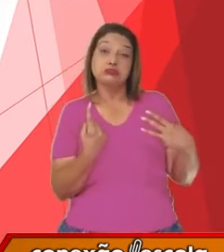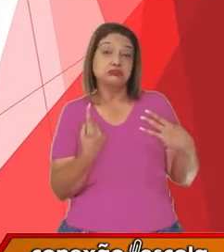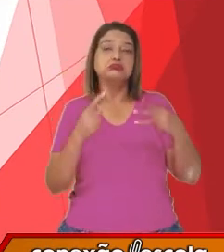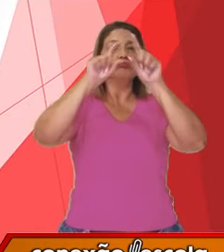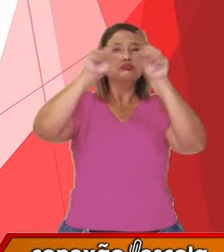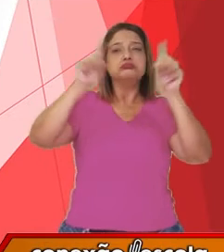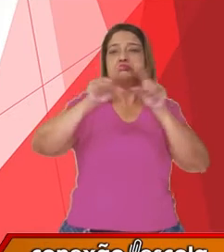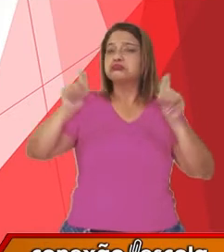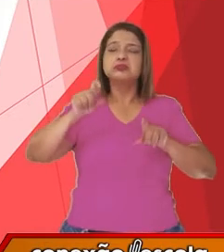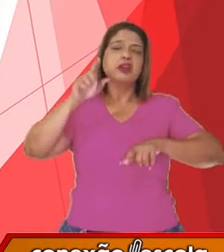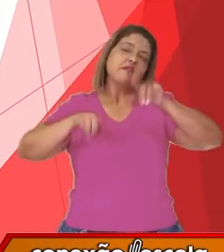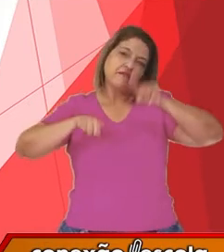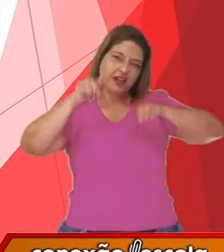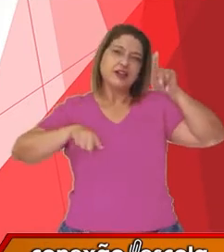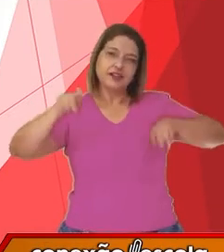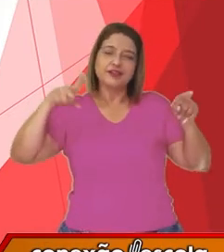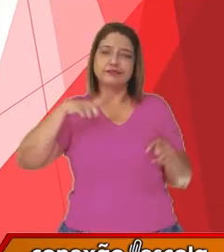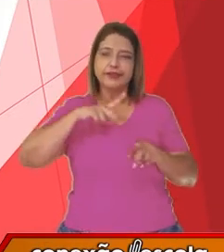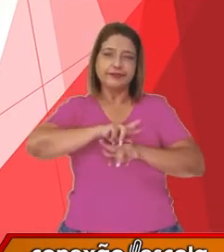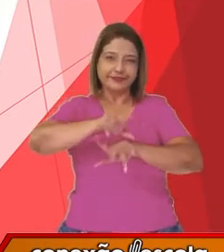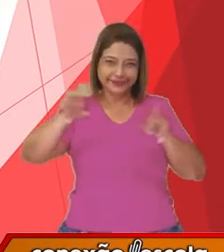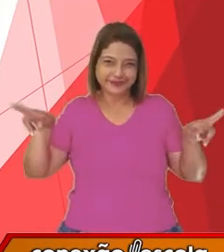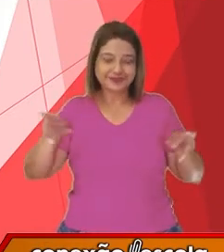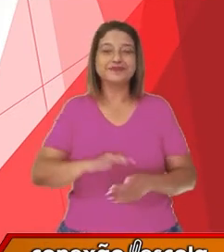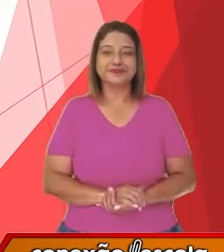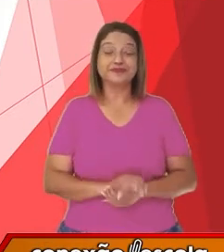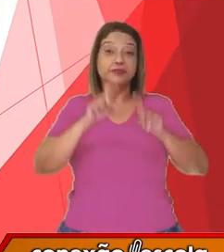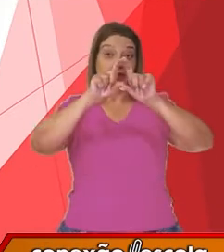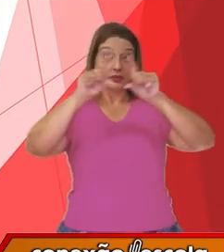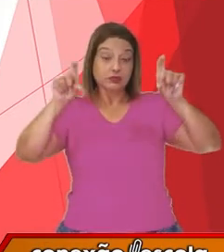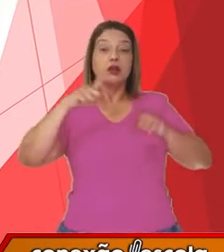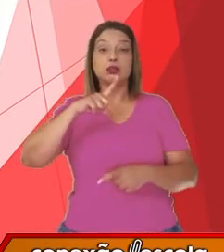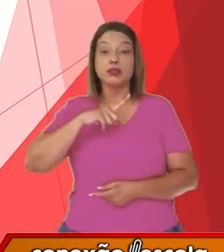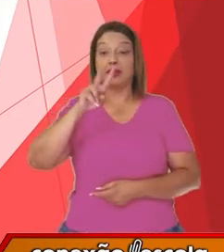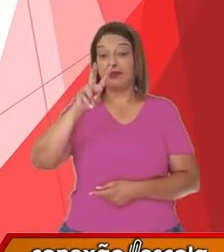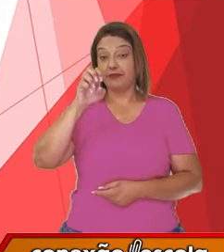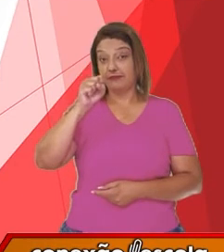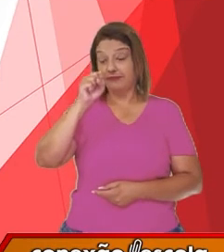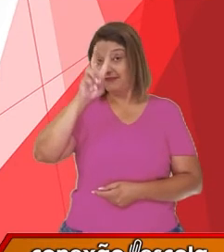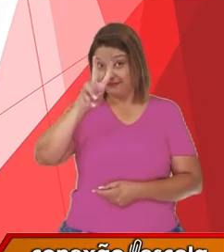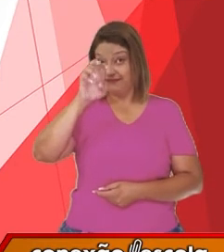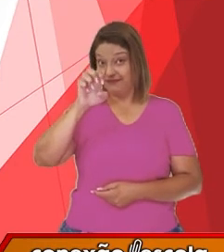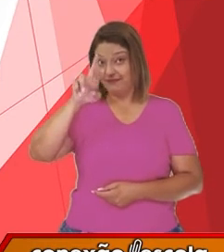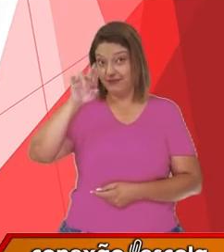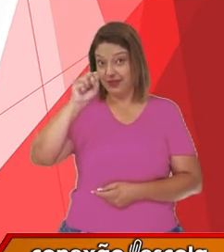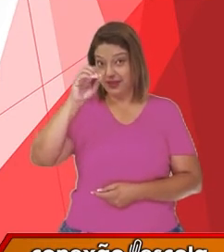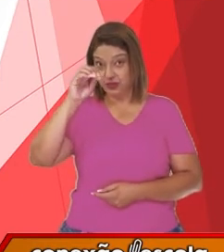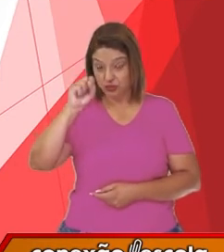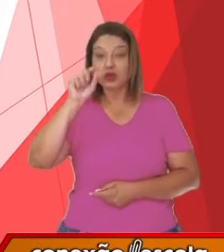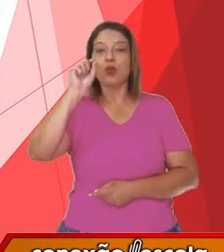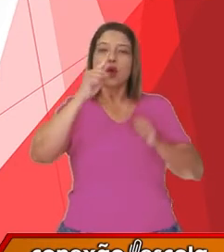Então, varia muito. As estrofes são formadas por versos, que a professora acabou